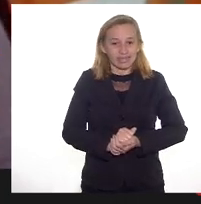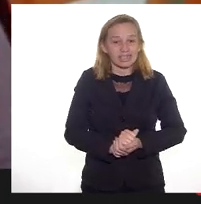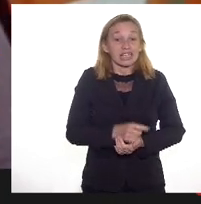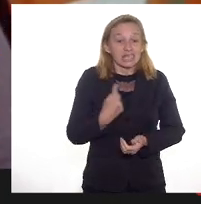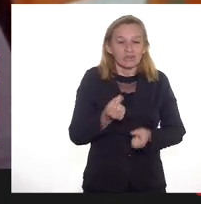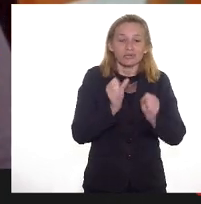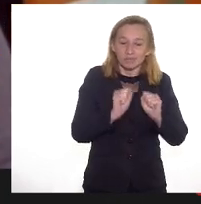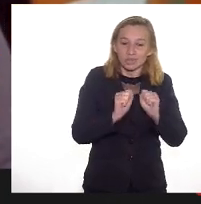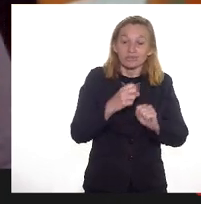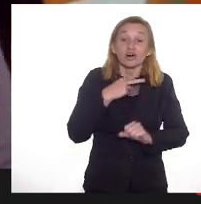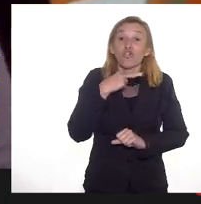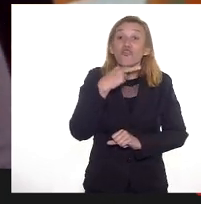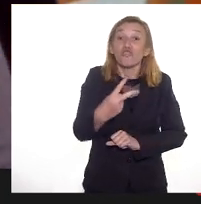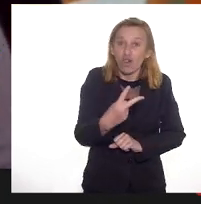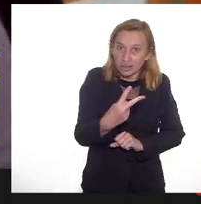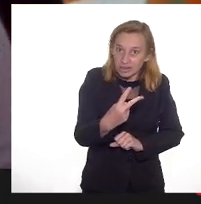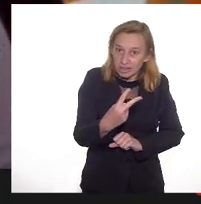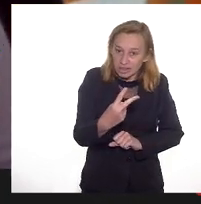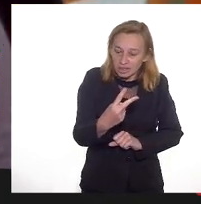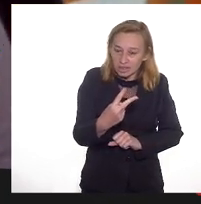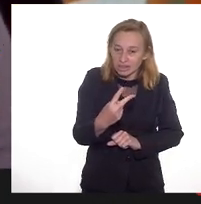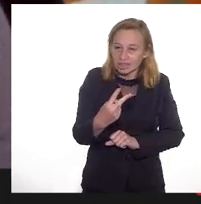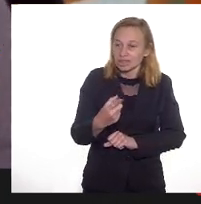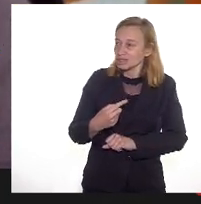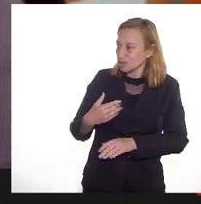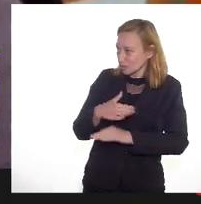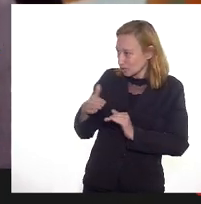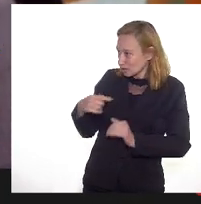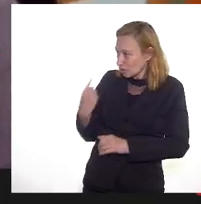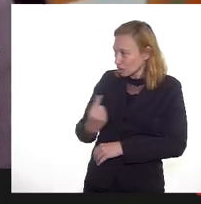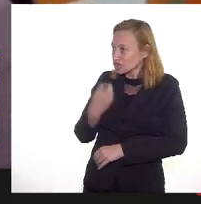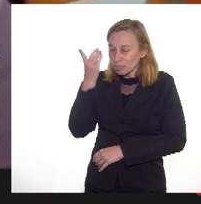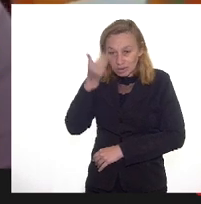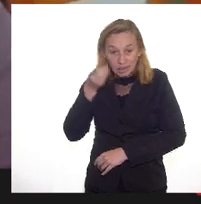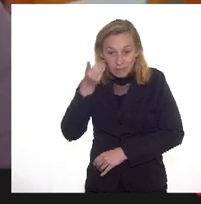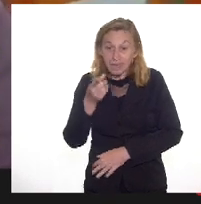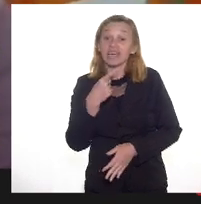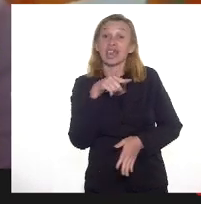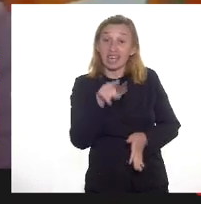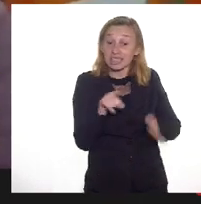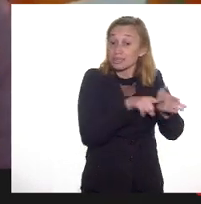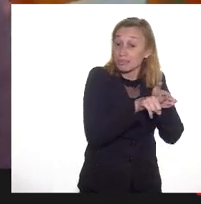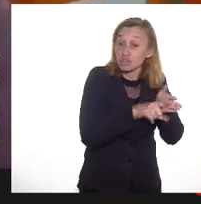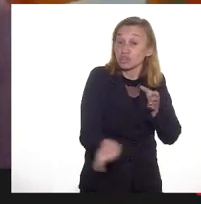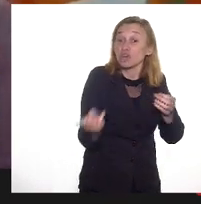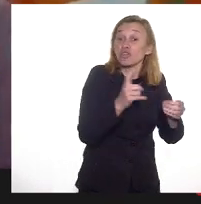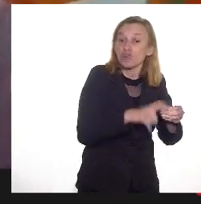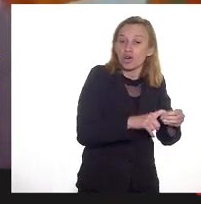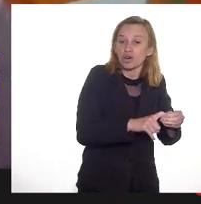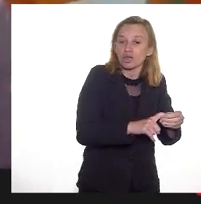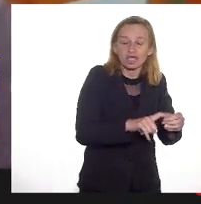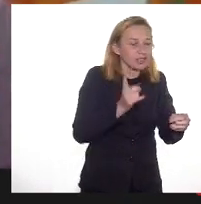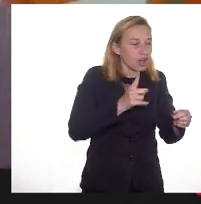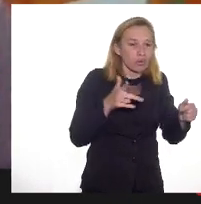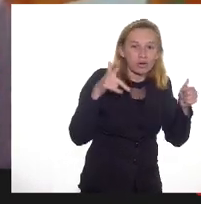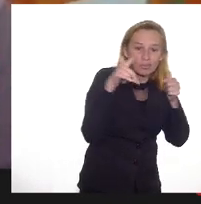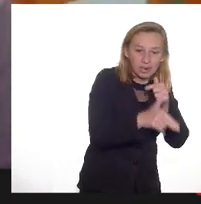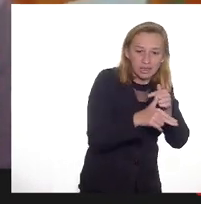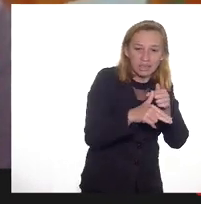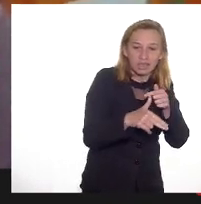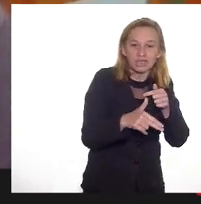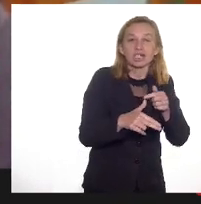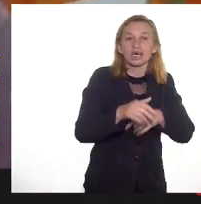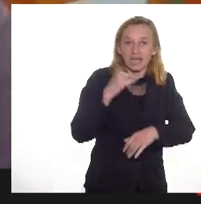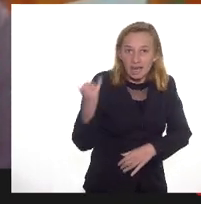também seja uma voz, né, os meus caros deputados aqui, para que essas pesquisas voltem, não sejam interrompidas, enfim, são de